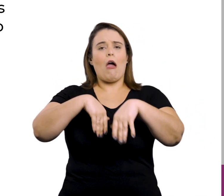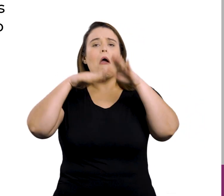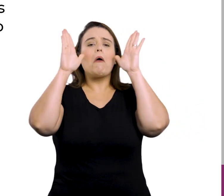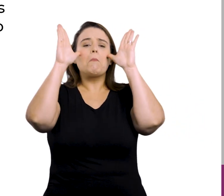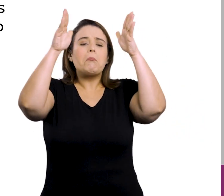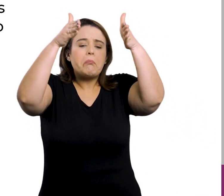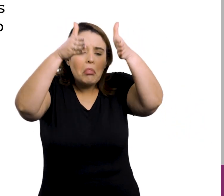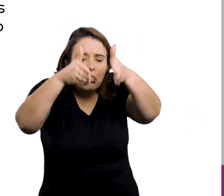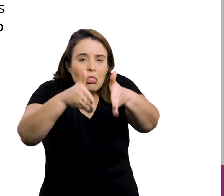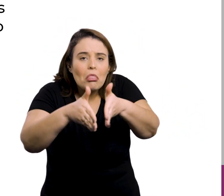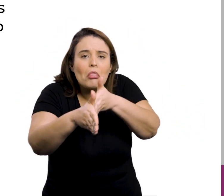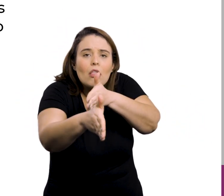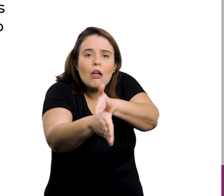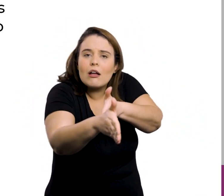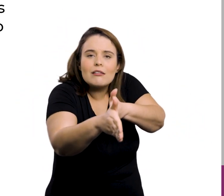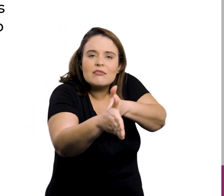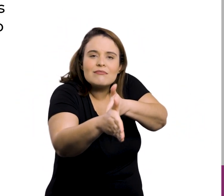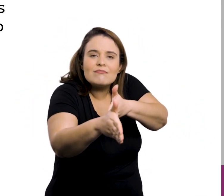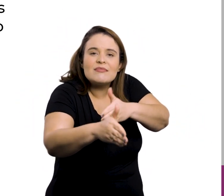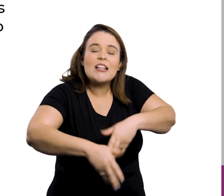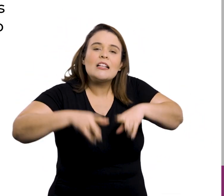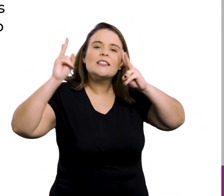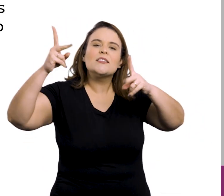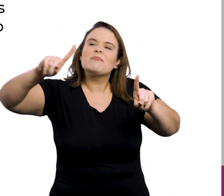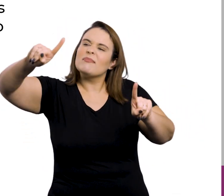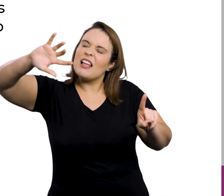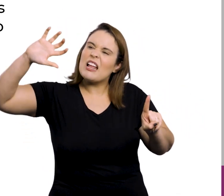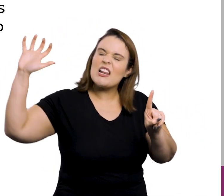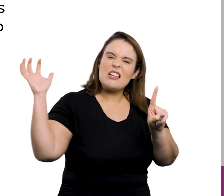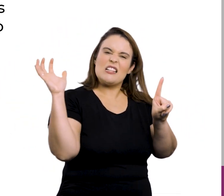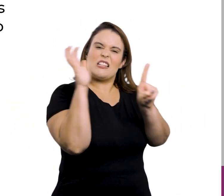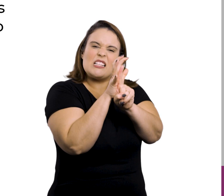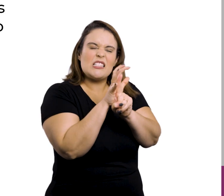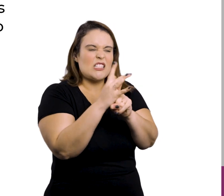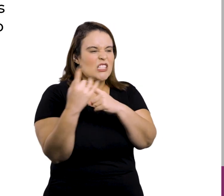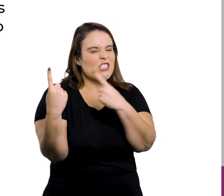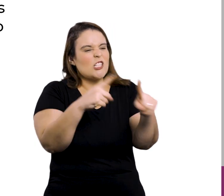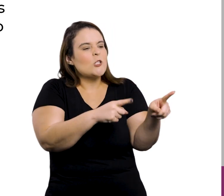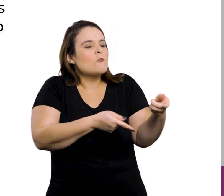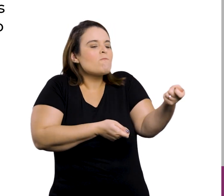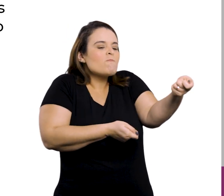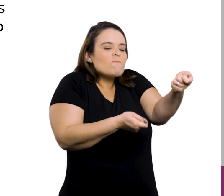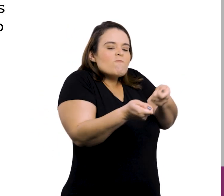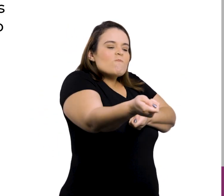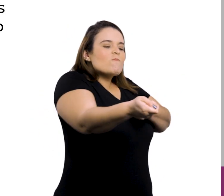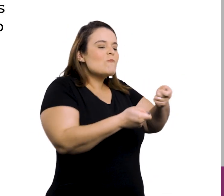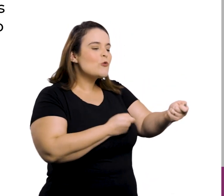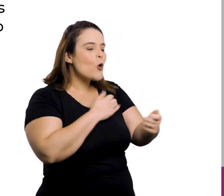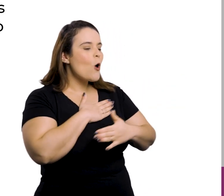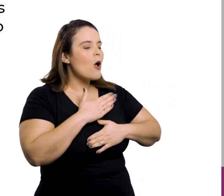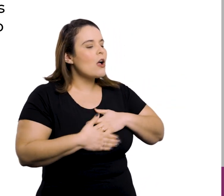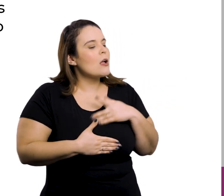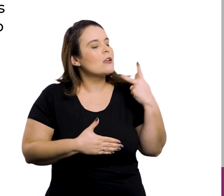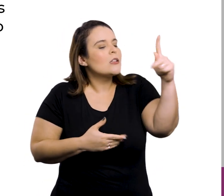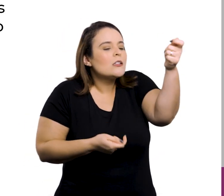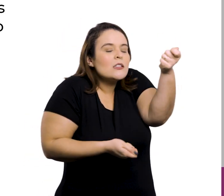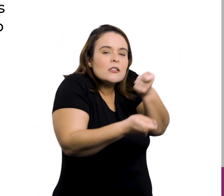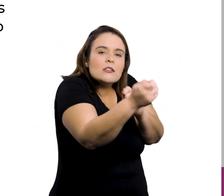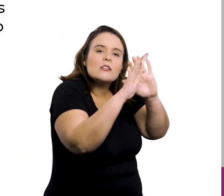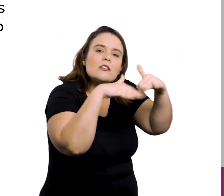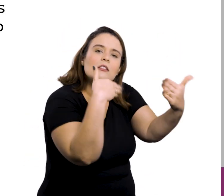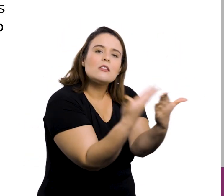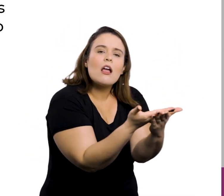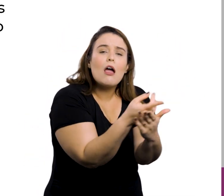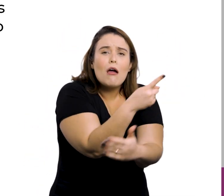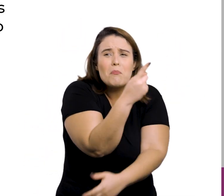nos rígidos vasilhames das políticas educacionais centralizadas e sempre escapa à truculência reacionária dos